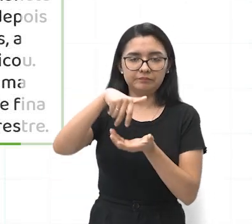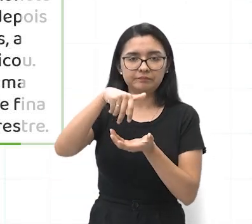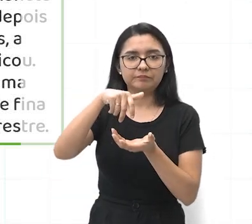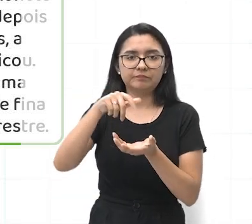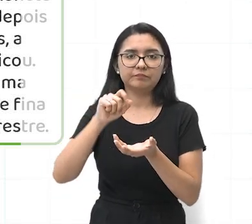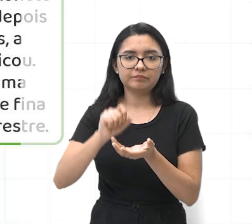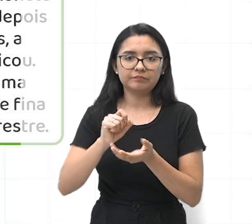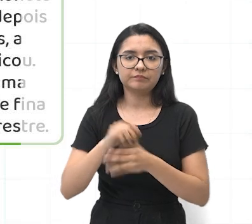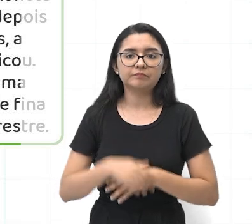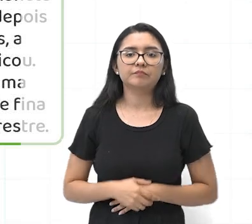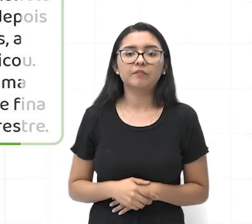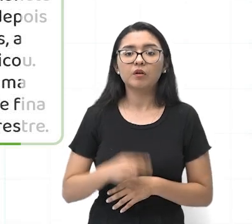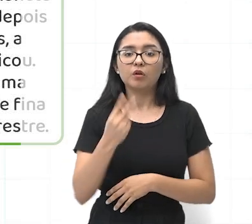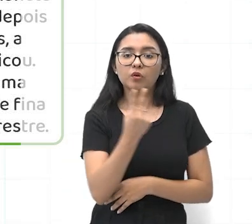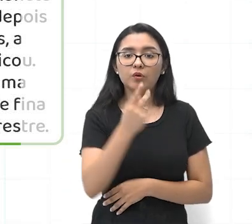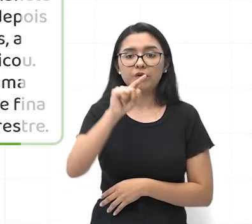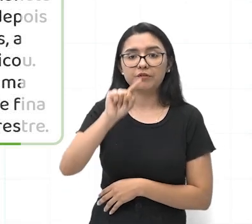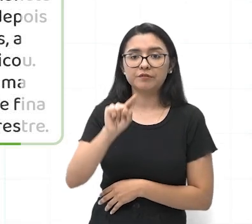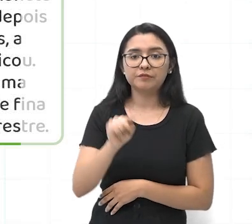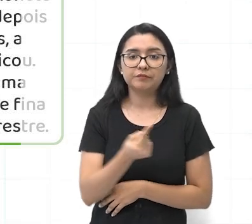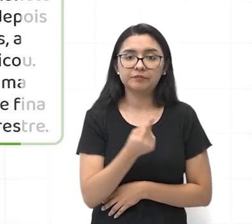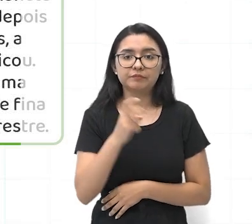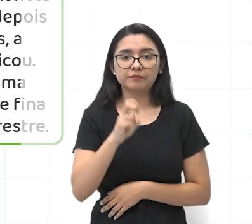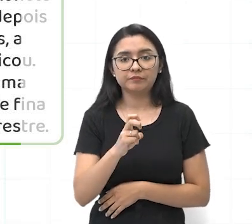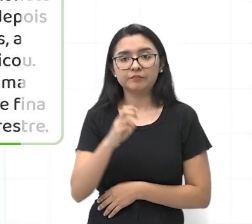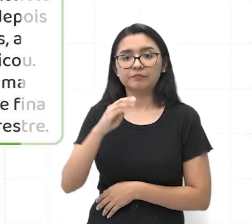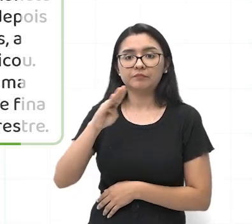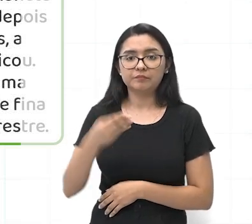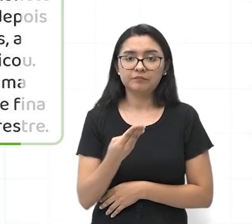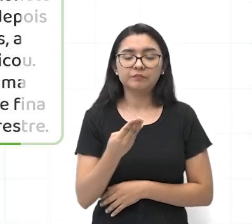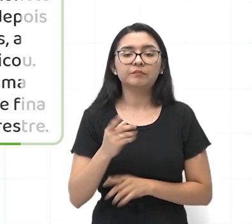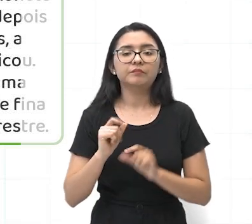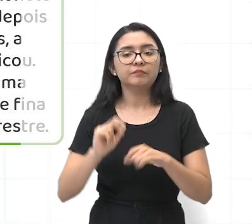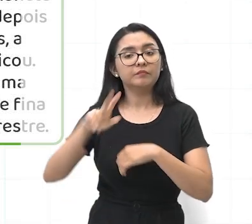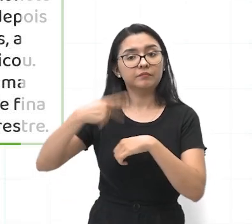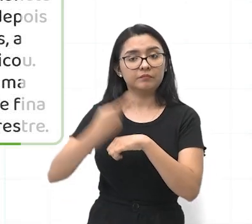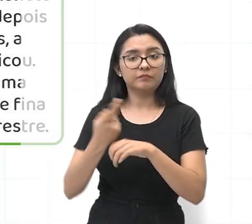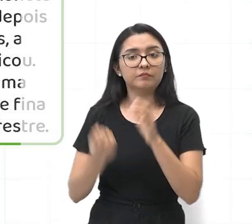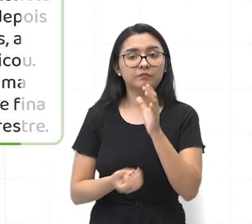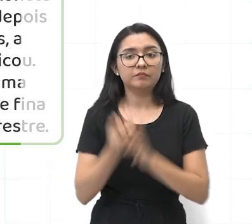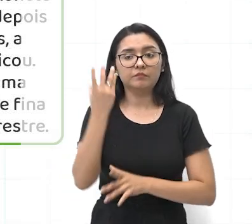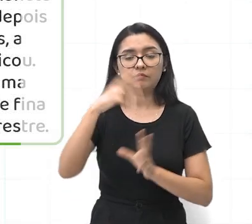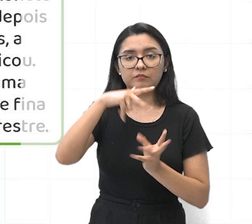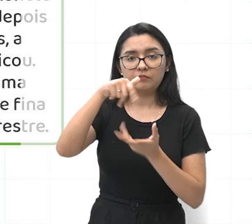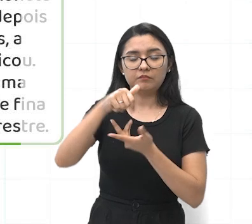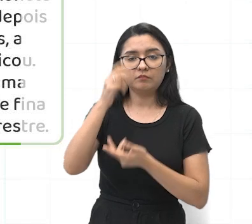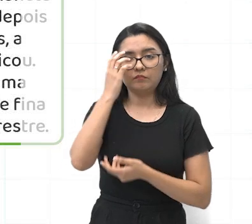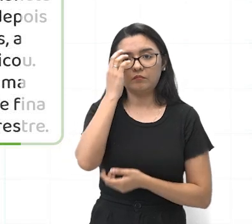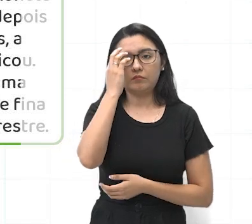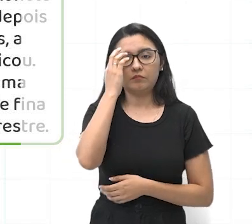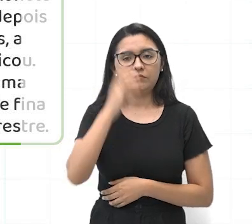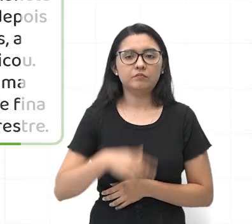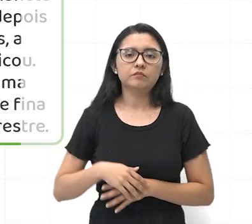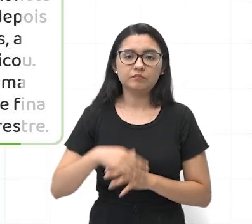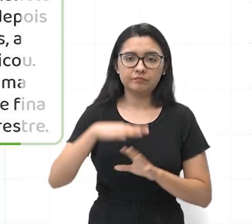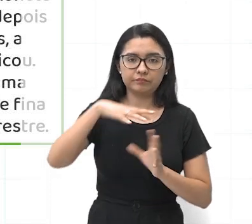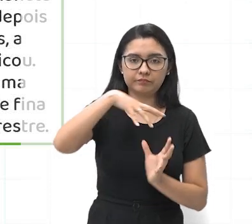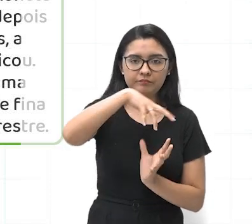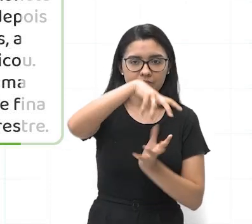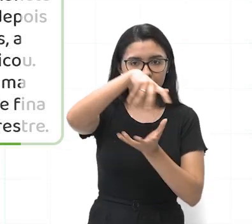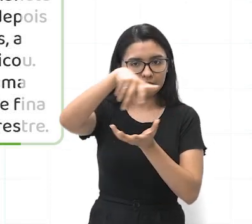e com 2,5 bilhões de anos depois da criação do nosso planeta, essa